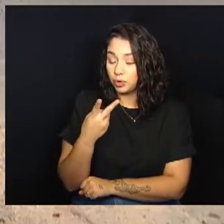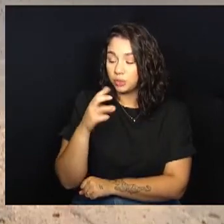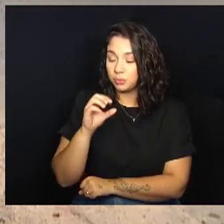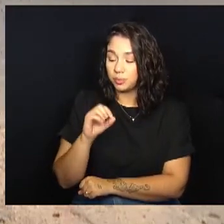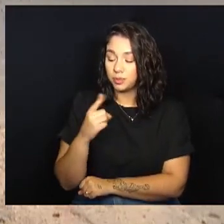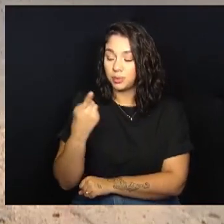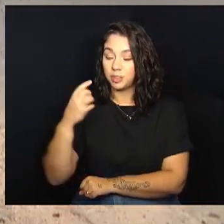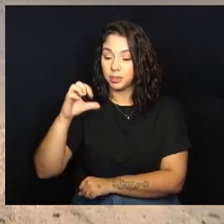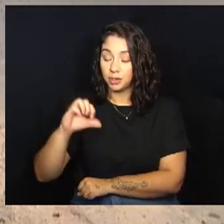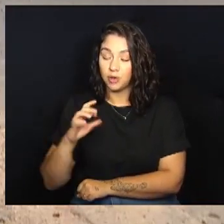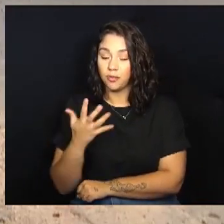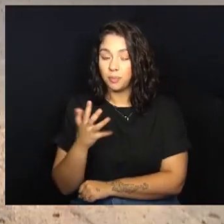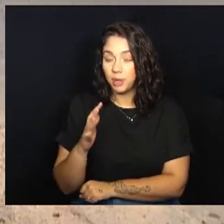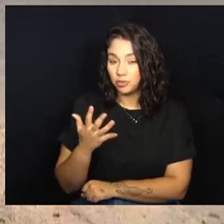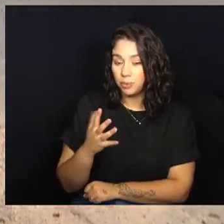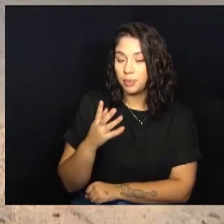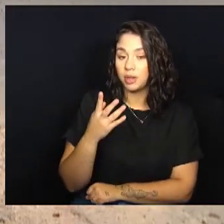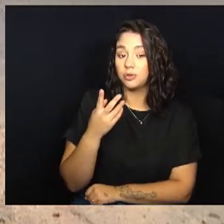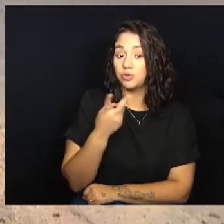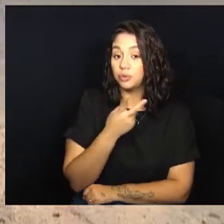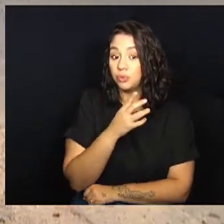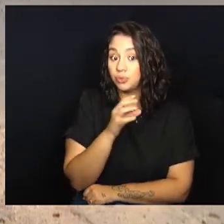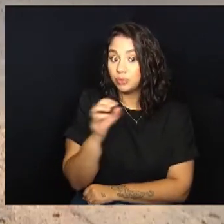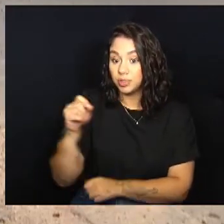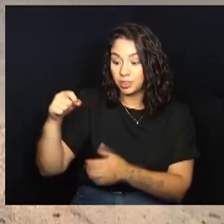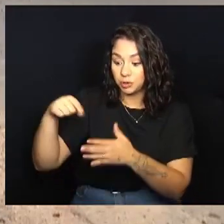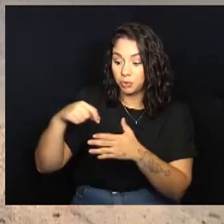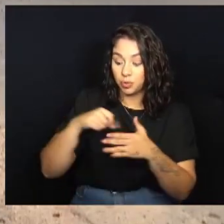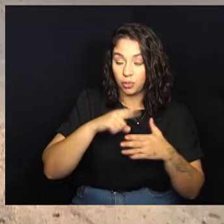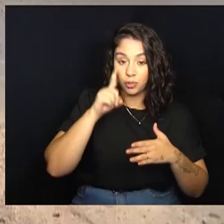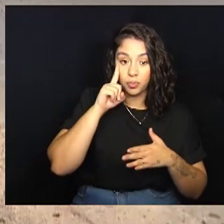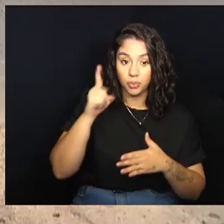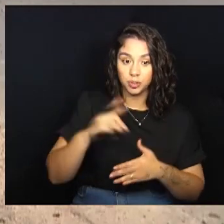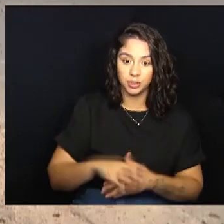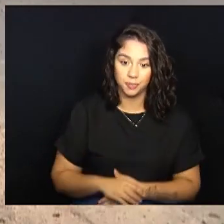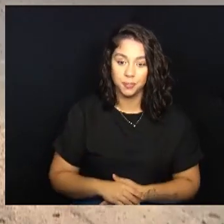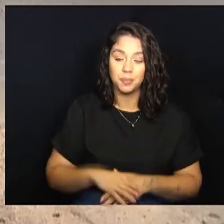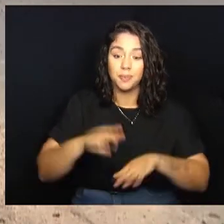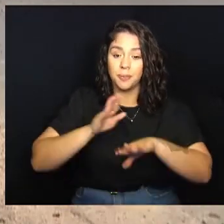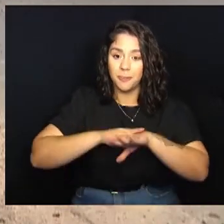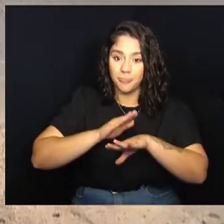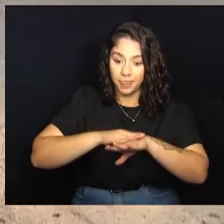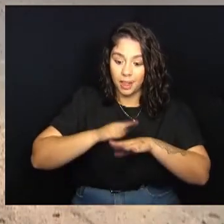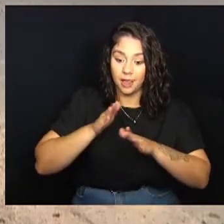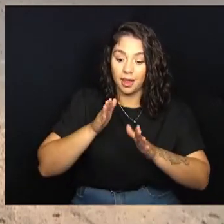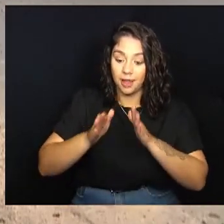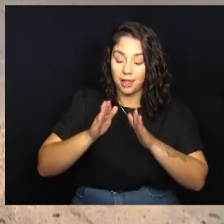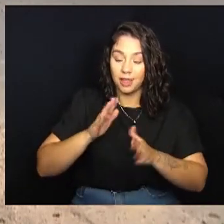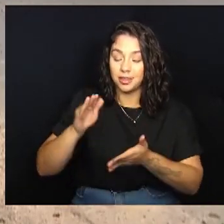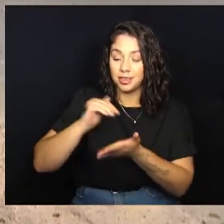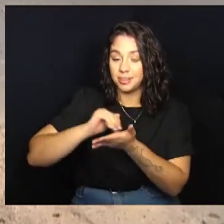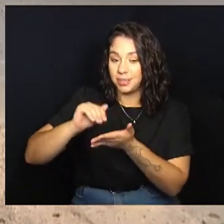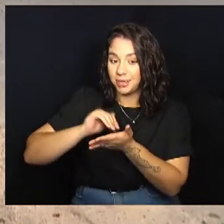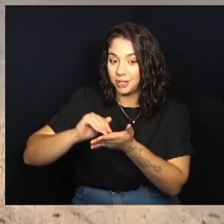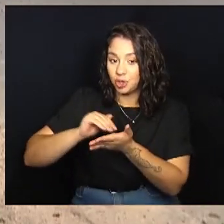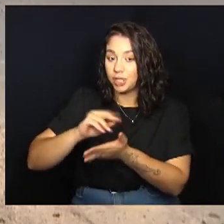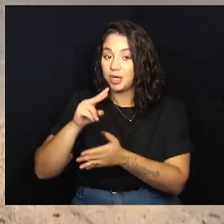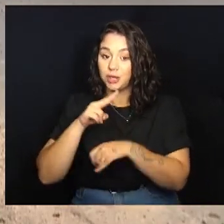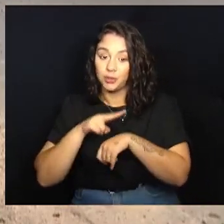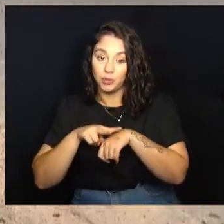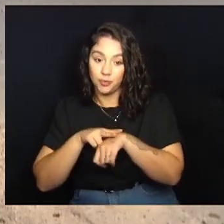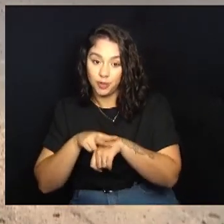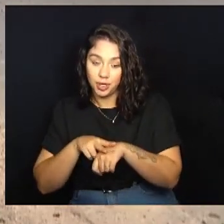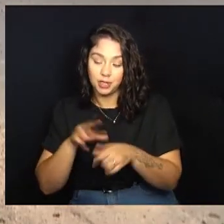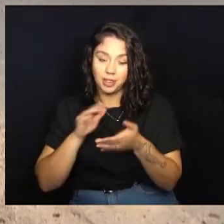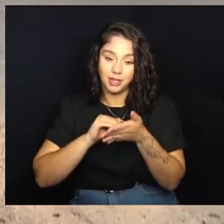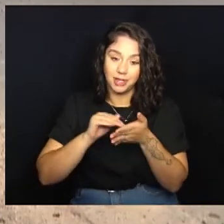média 200 mudas plantadas por dia. Atividade realizada por meio das Secretarias do Verde, dos